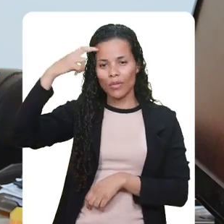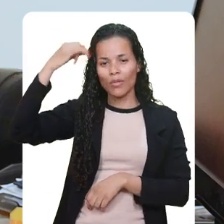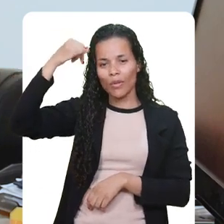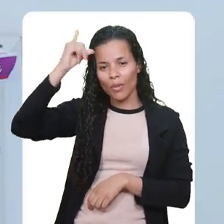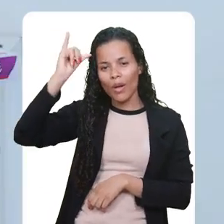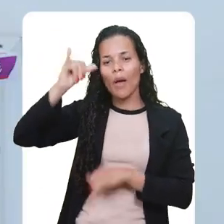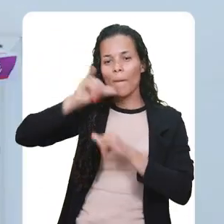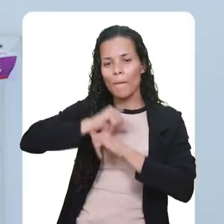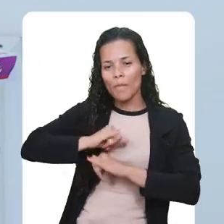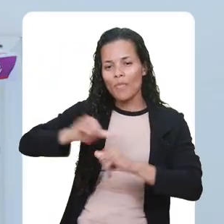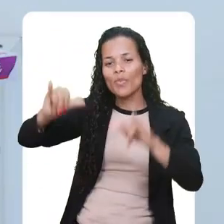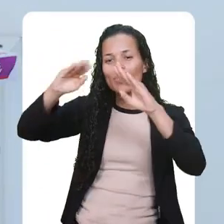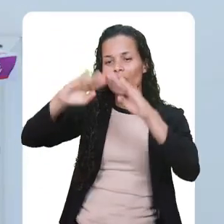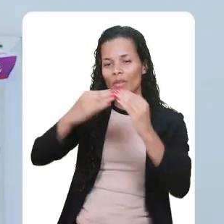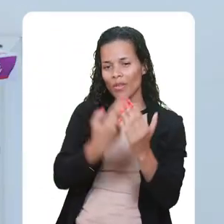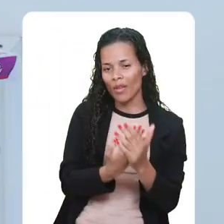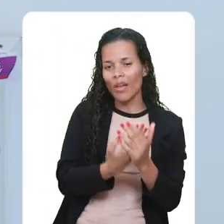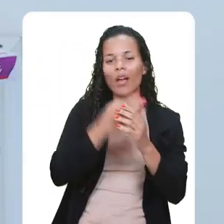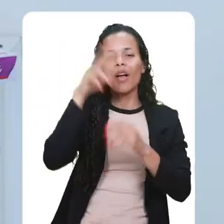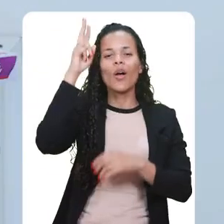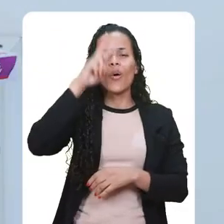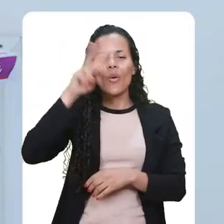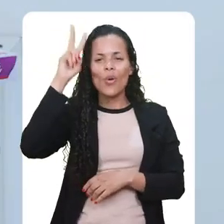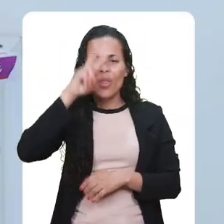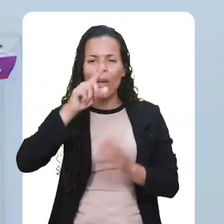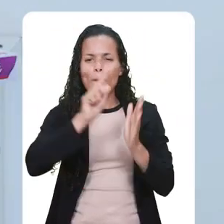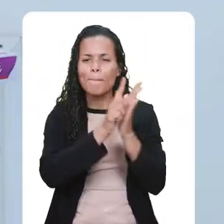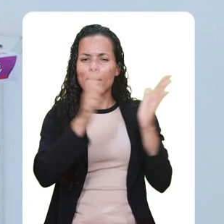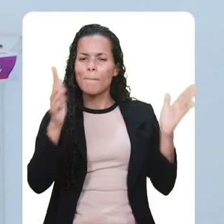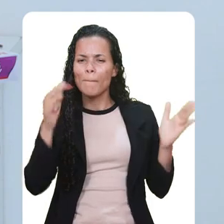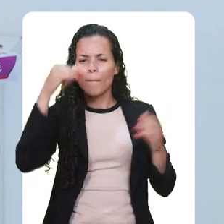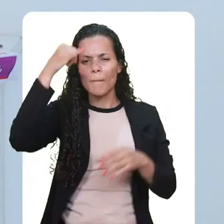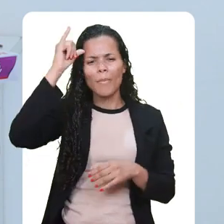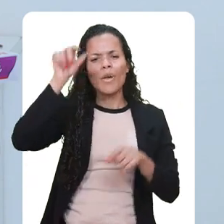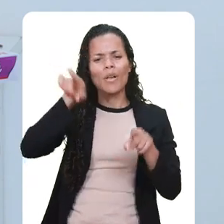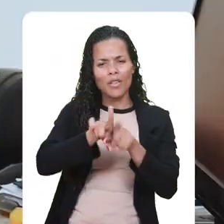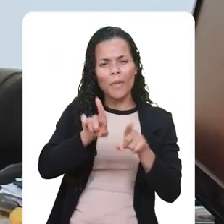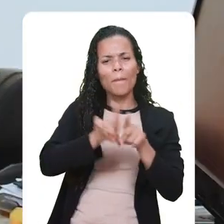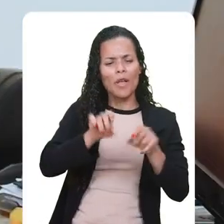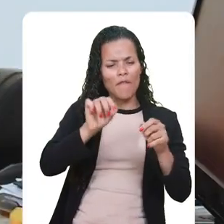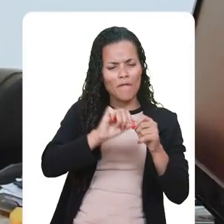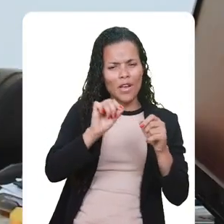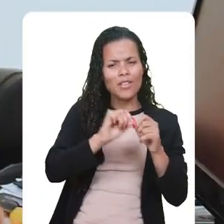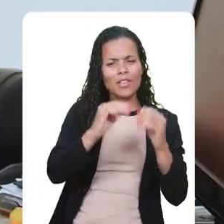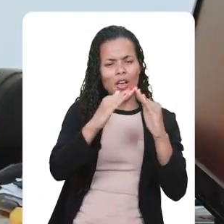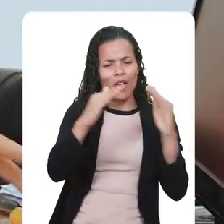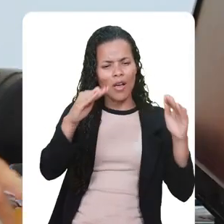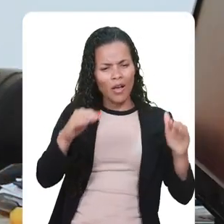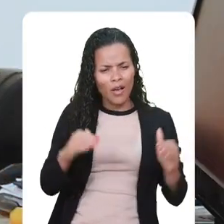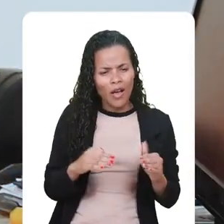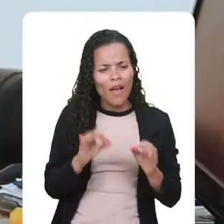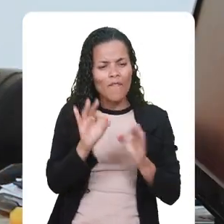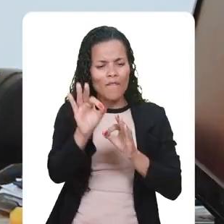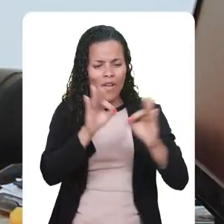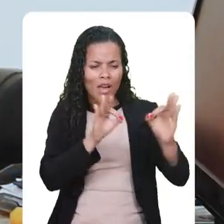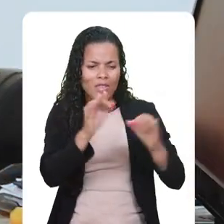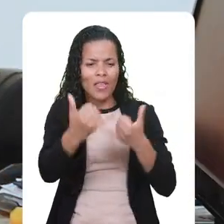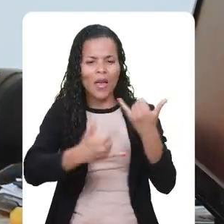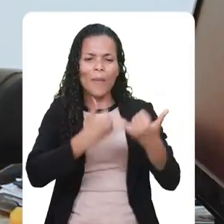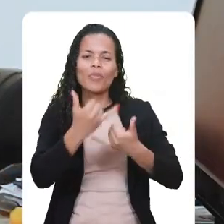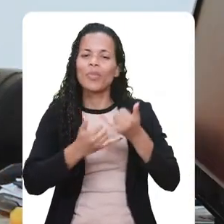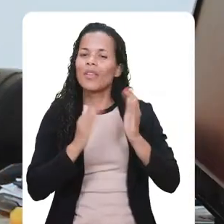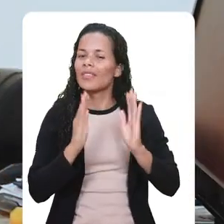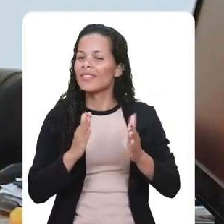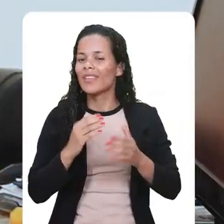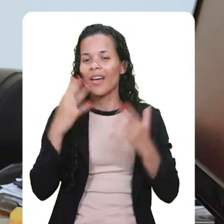cultura do boi para dentro das escolas, né? Lembrar o tempo do boi de papelão, né? Que as crianças faziam boi com a caixinha de papelão e saíam nas